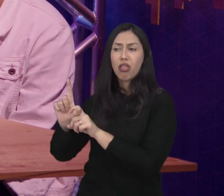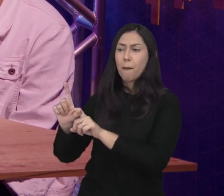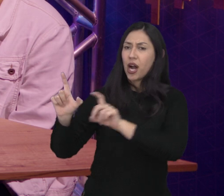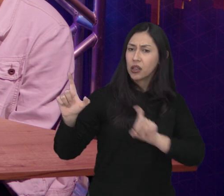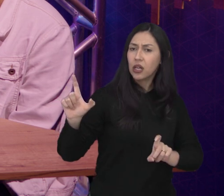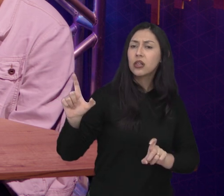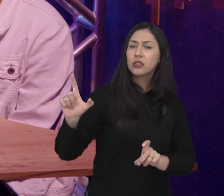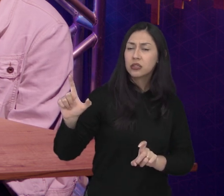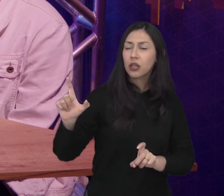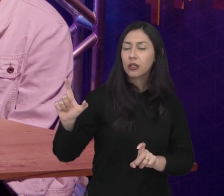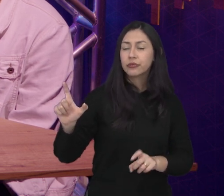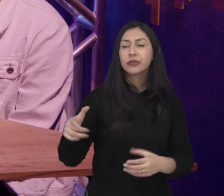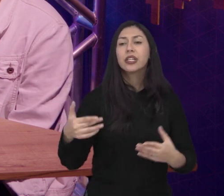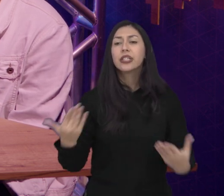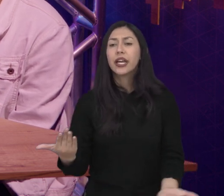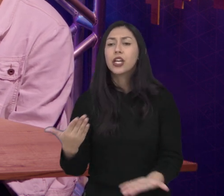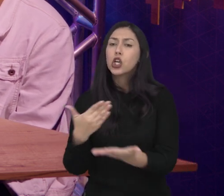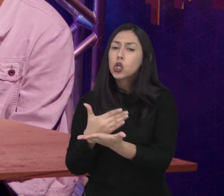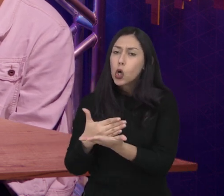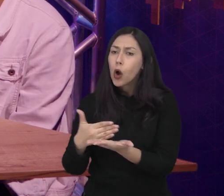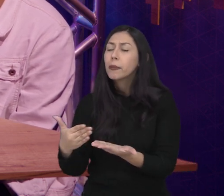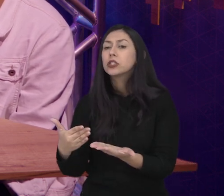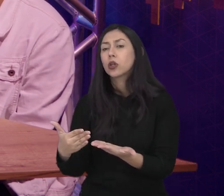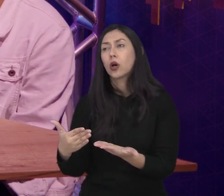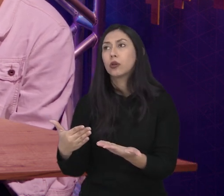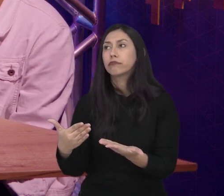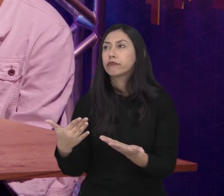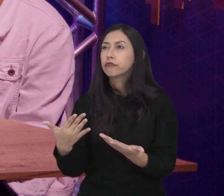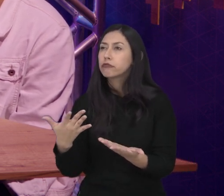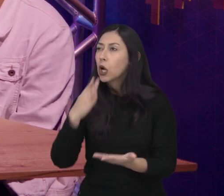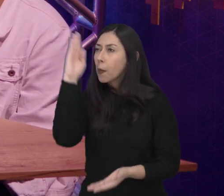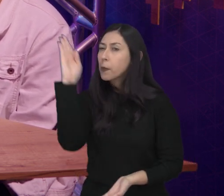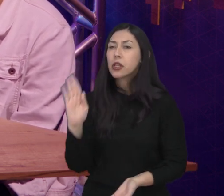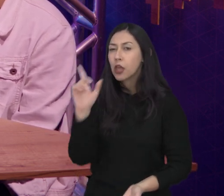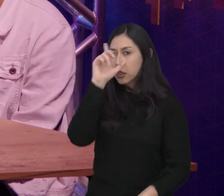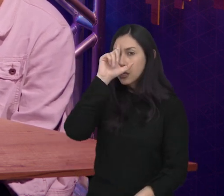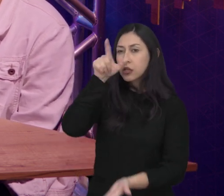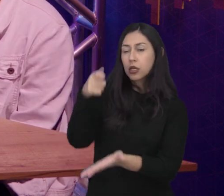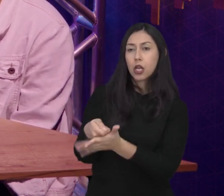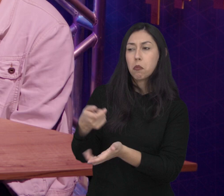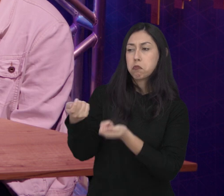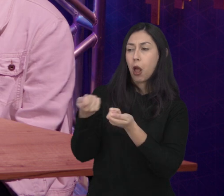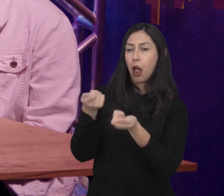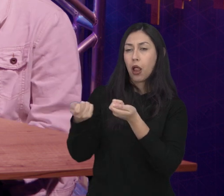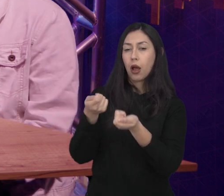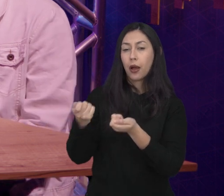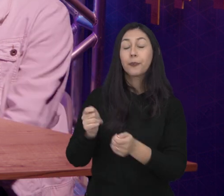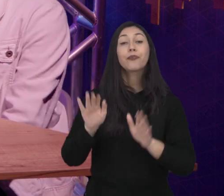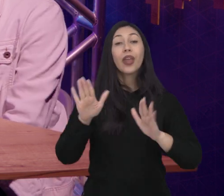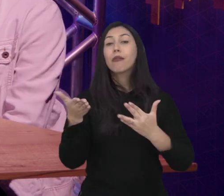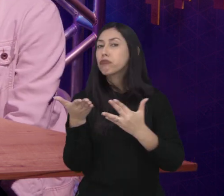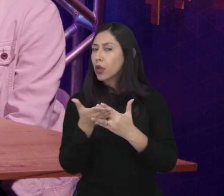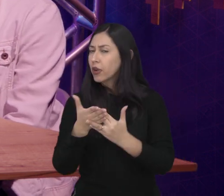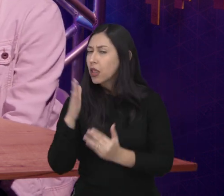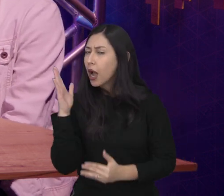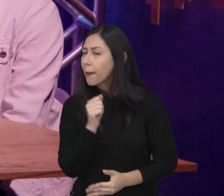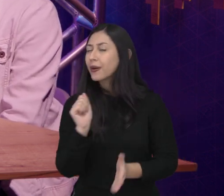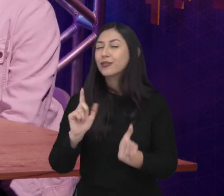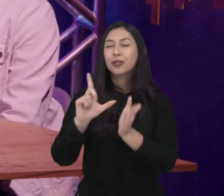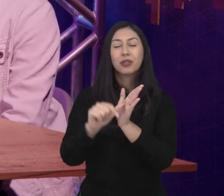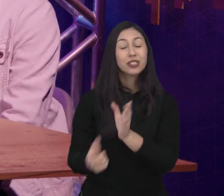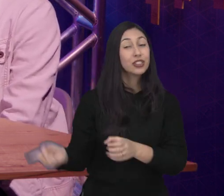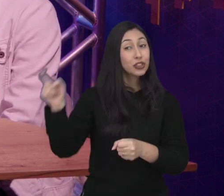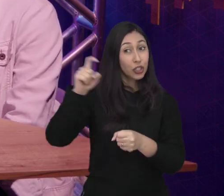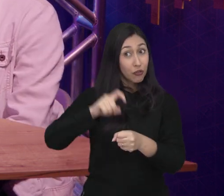independente, né, então... Aí o Brasil começou a tomar suas próprias decisões pra galera. A gente vai para um rápido intervalo